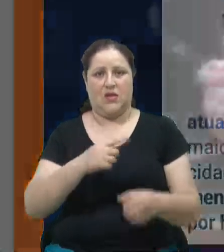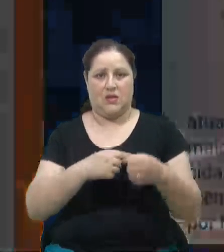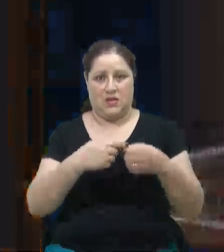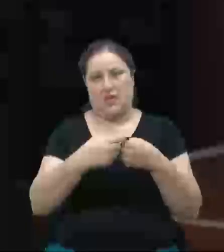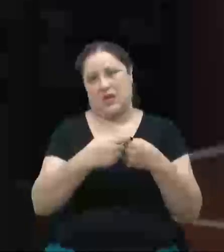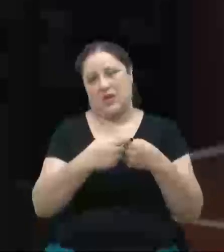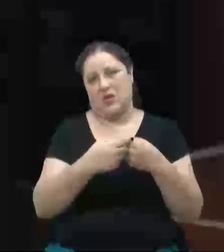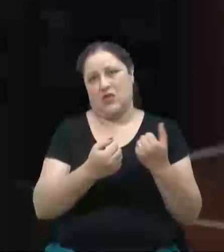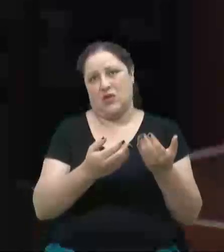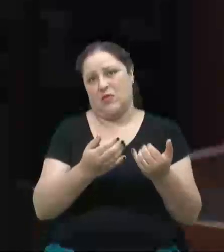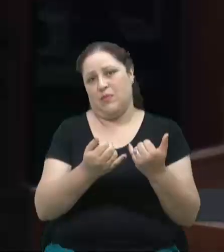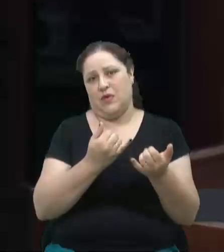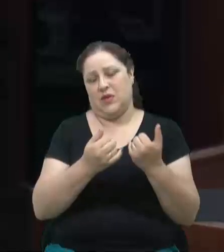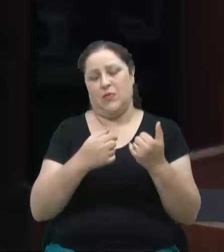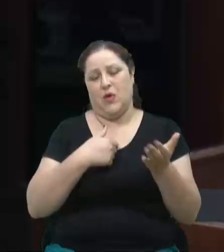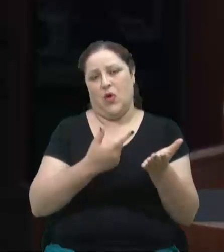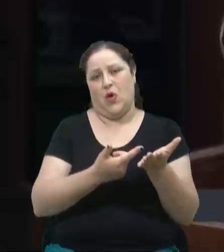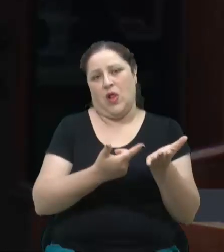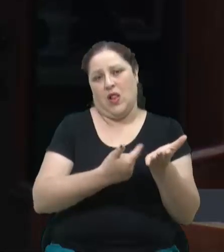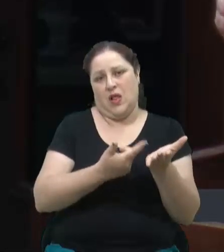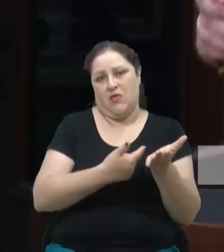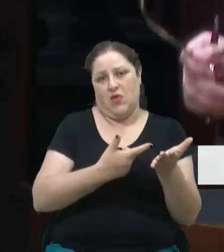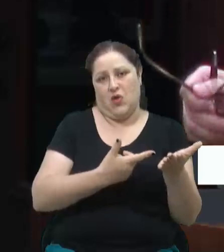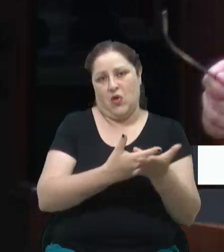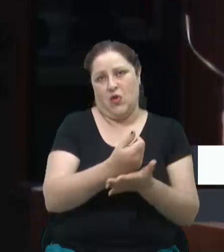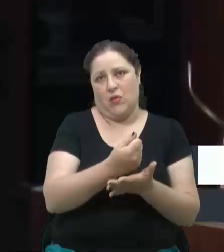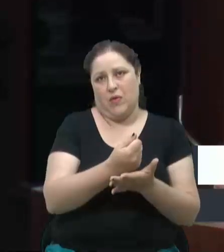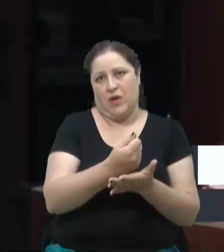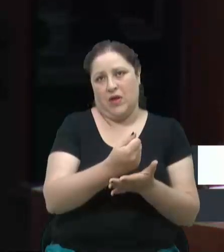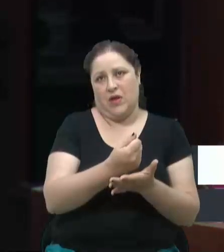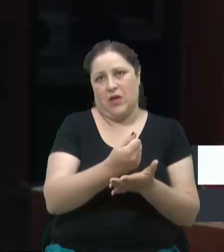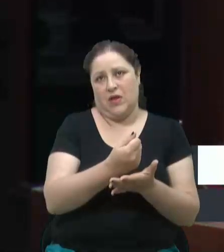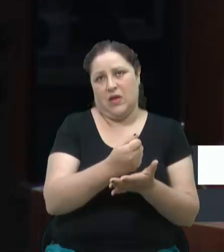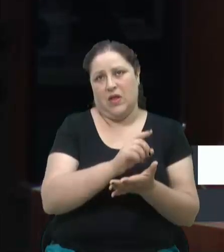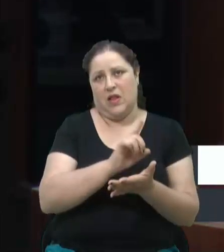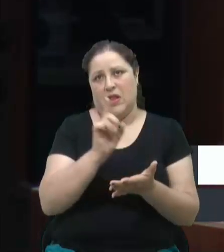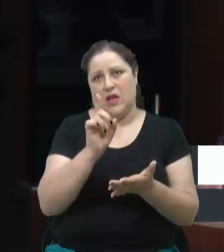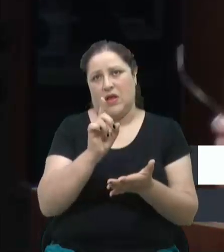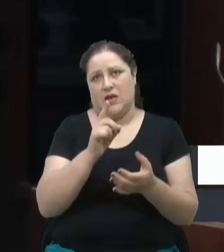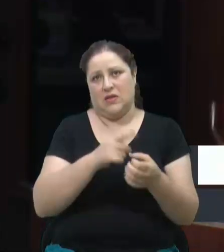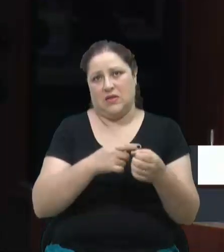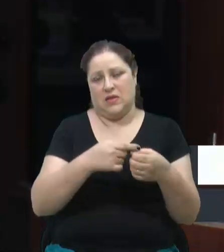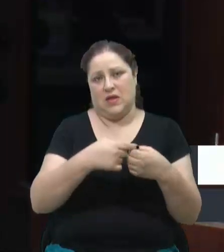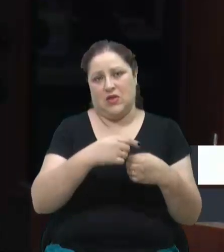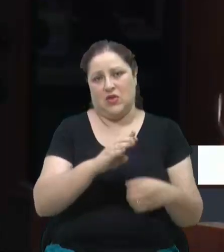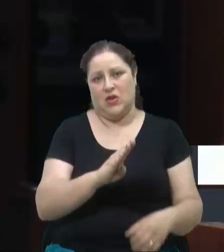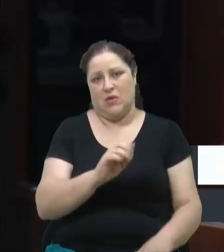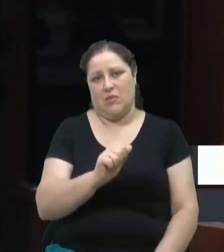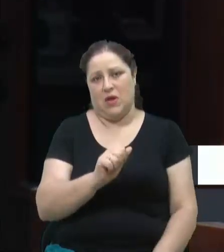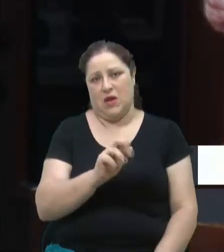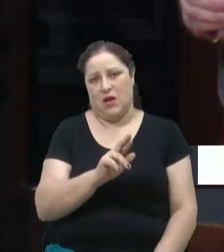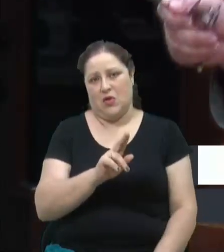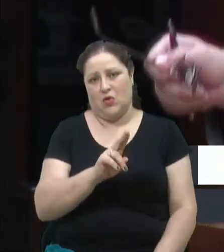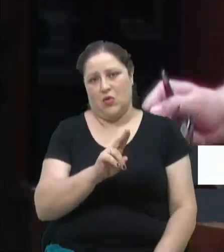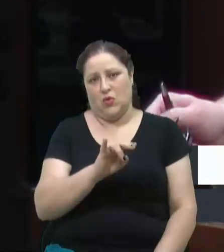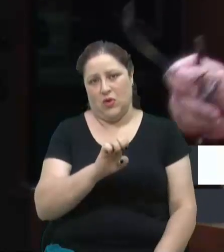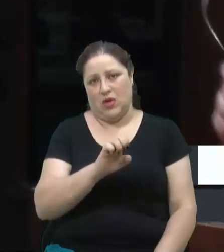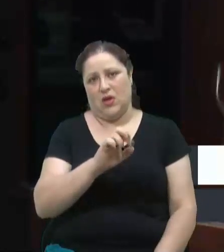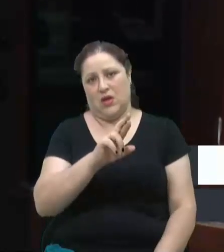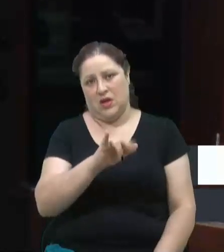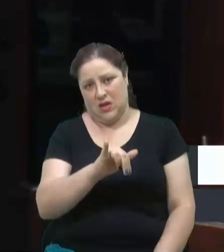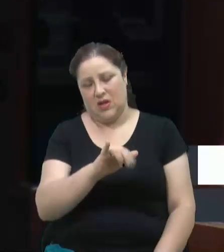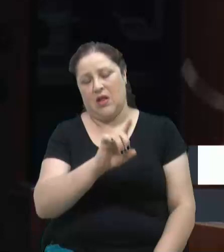comprei na Amazon lá um livro, a nota fiscal vai ser emitida em Barueri, e depois chega na minha casa. O imposto é recolhido